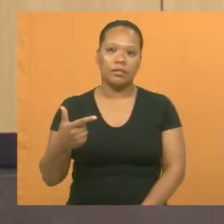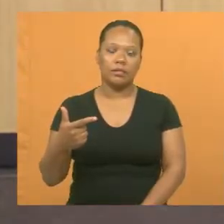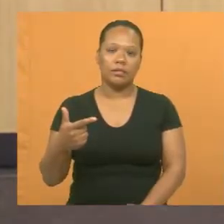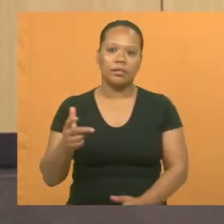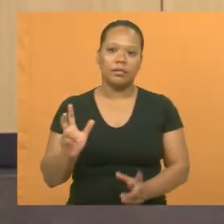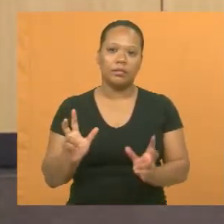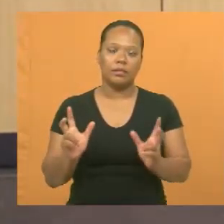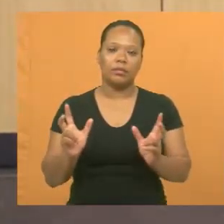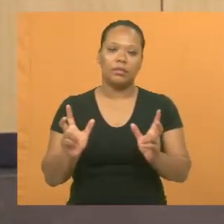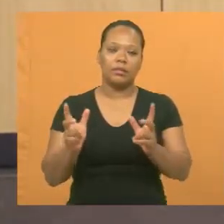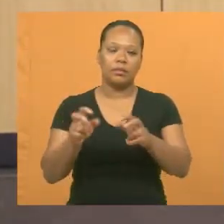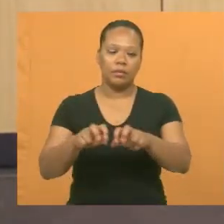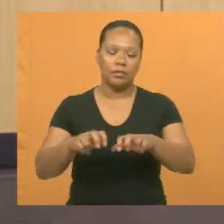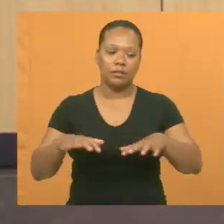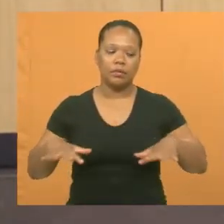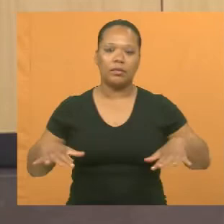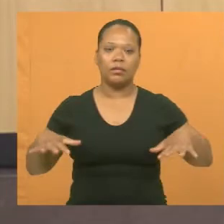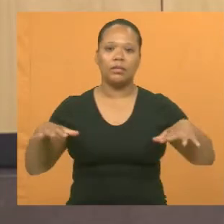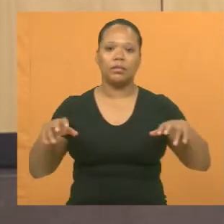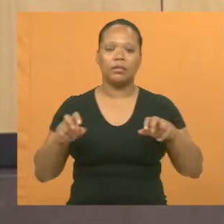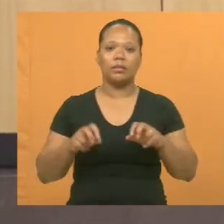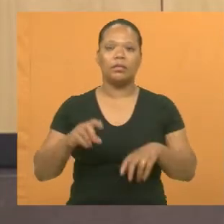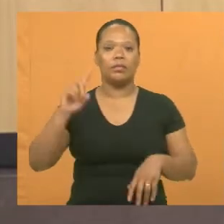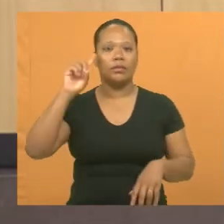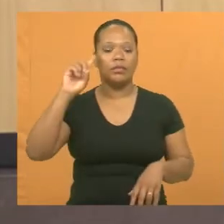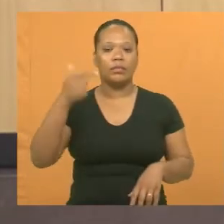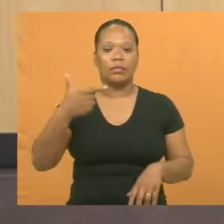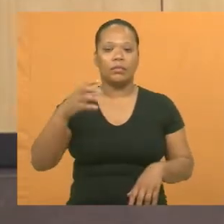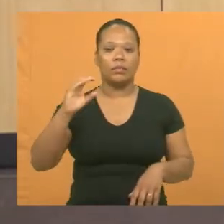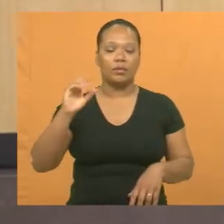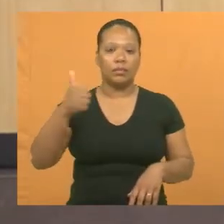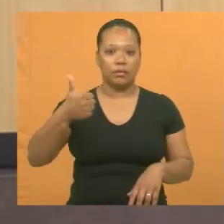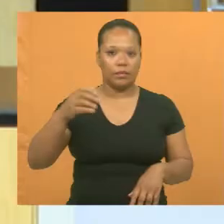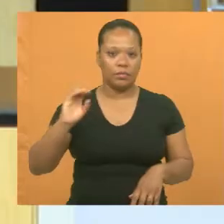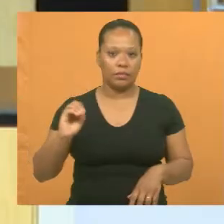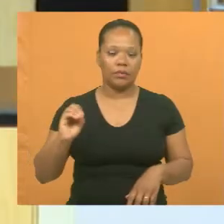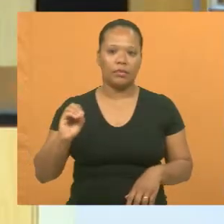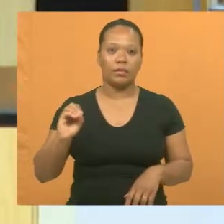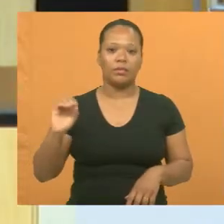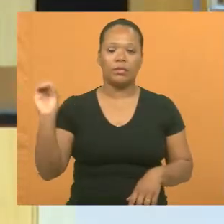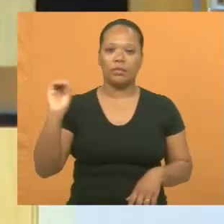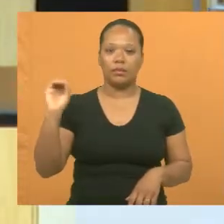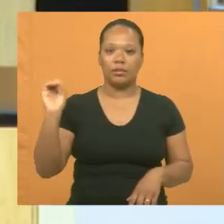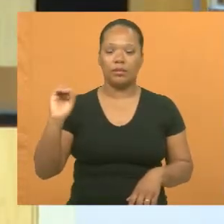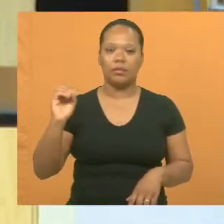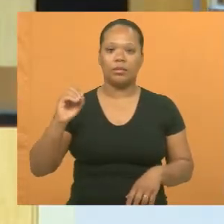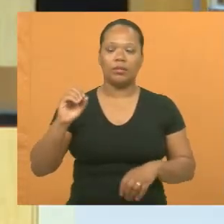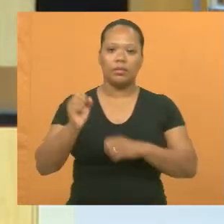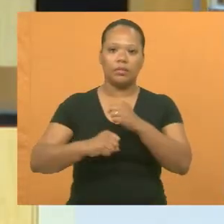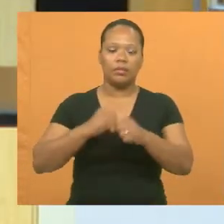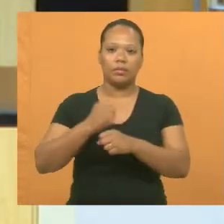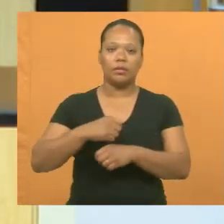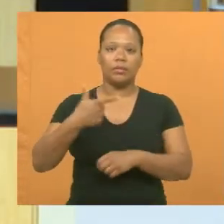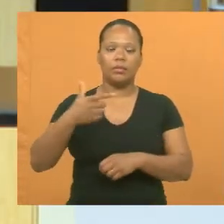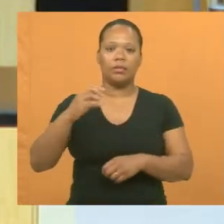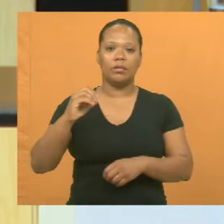sessão ordinária, no dia 10 de outubro de